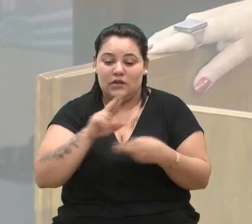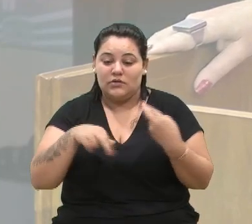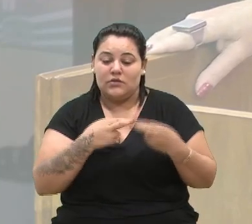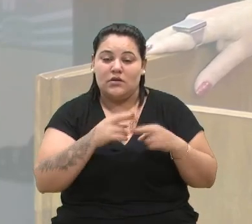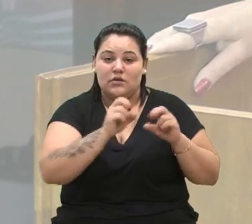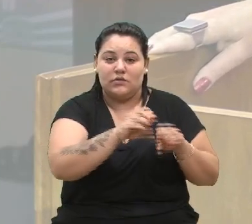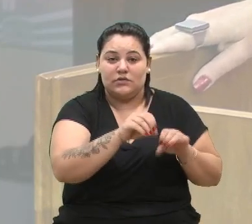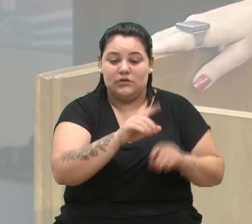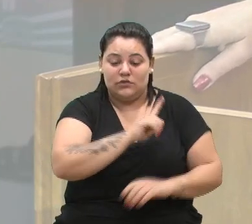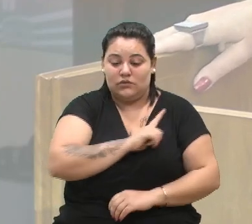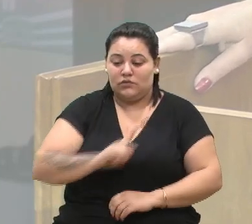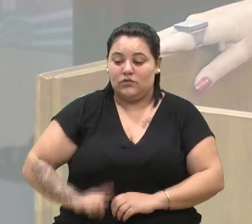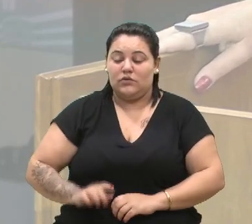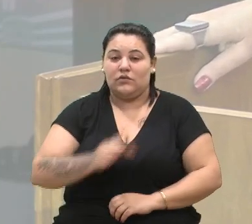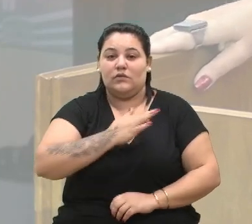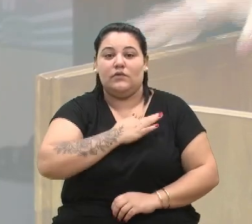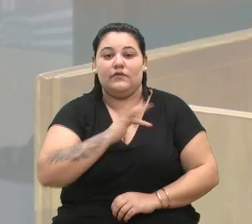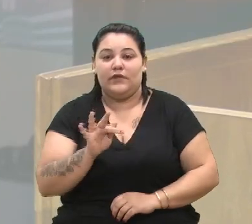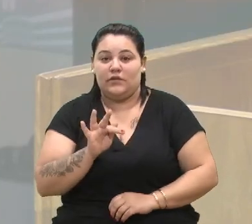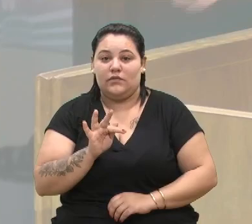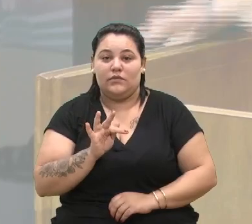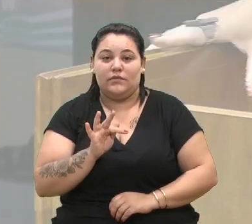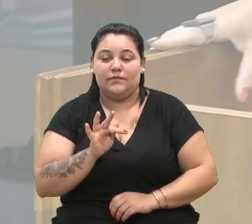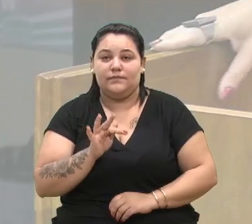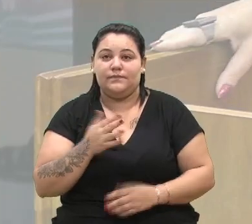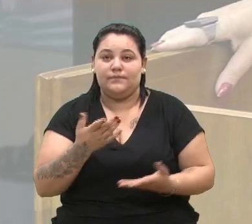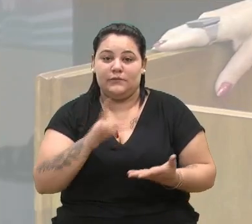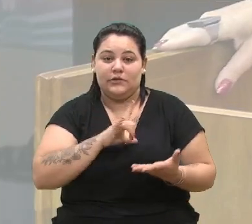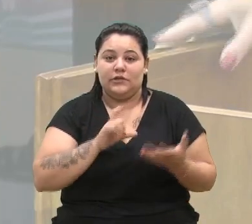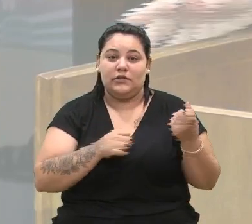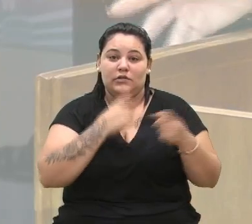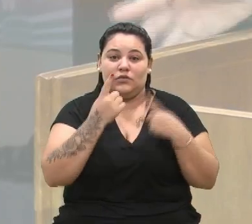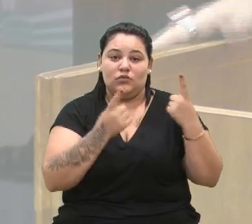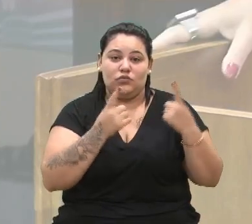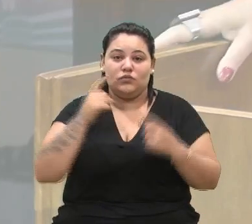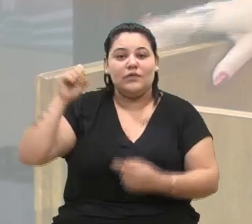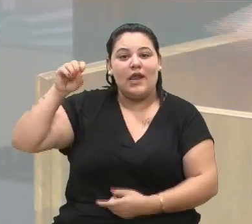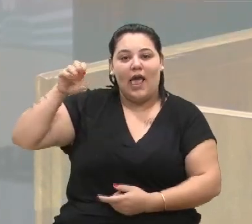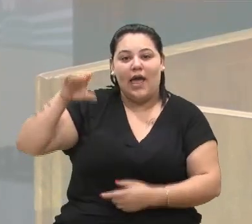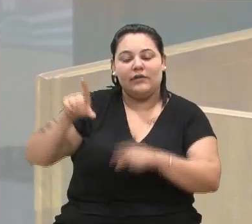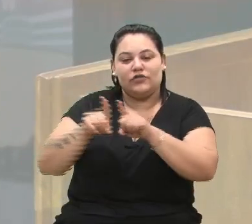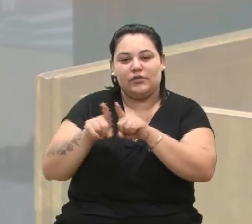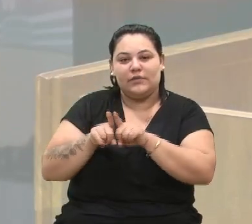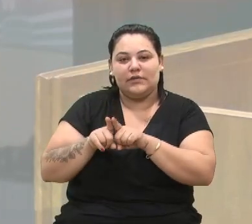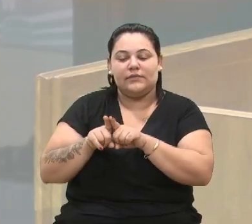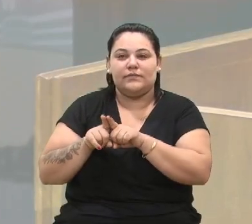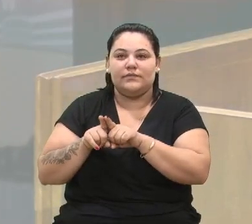governo federal. Eu trouxe alguns slides para a gente